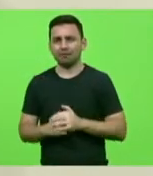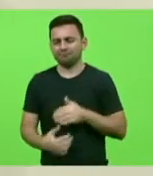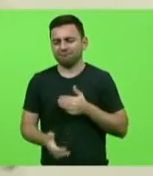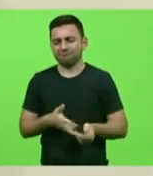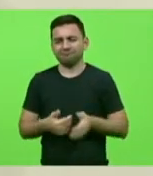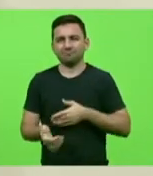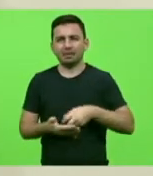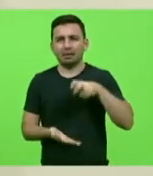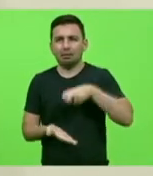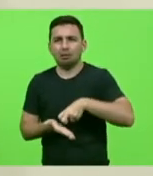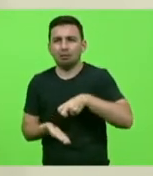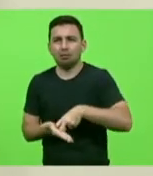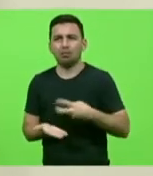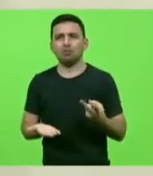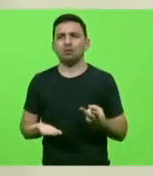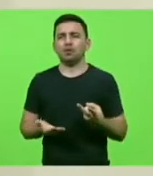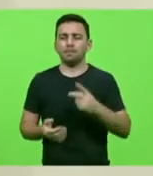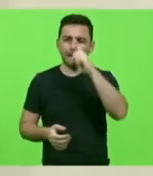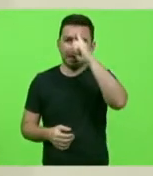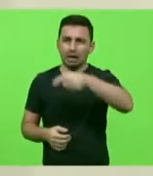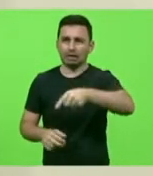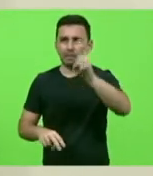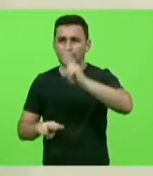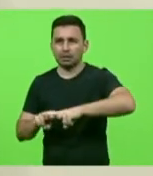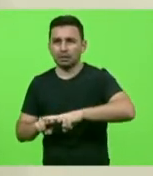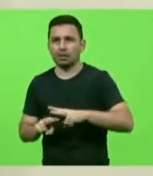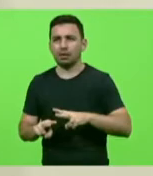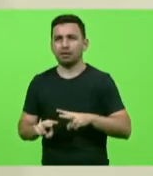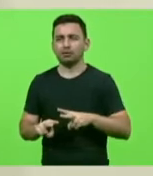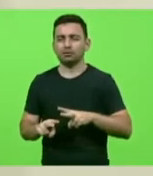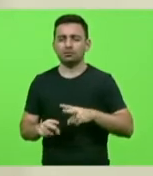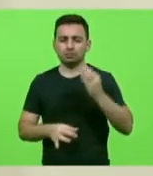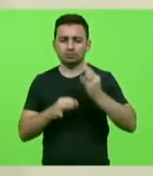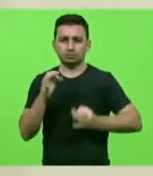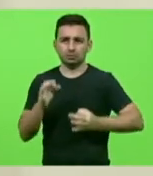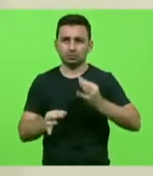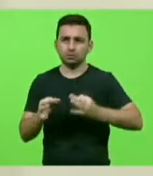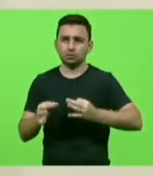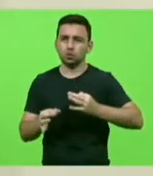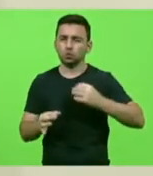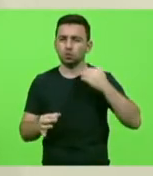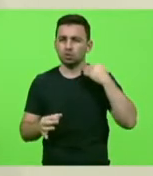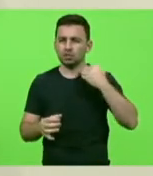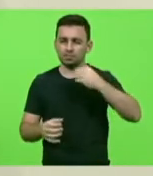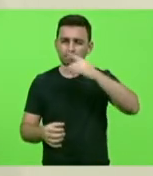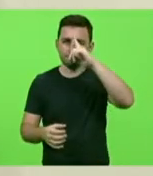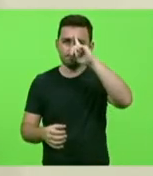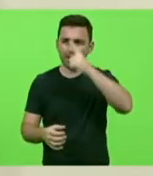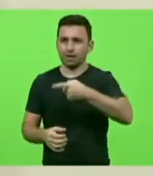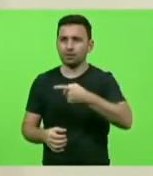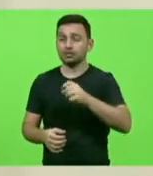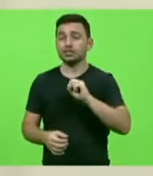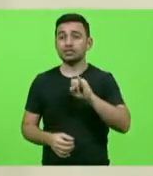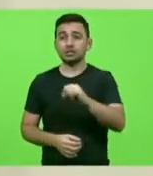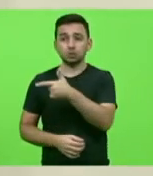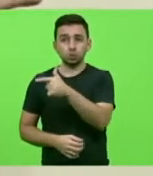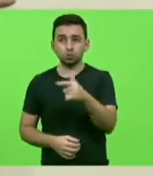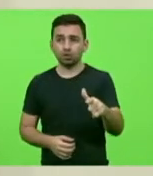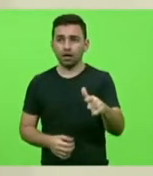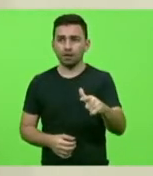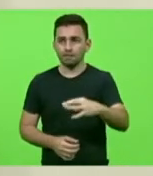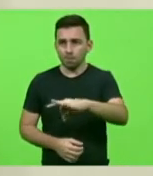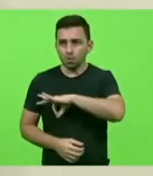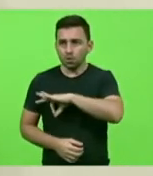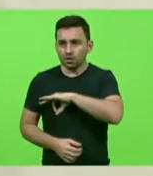condenação, sentença, mandado de prisão, decisão judicial, se não tiver o policial civil,